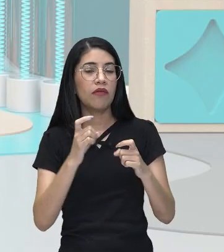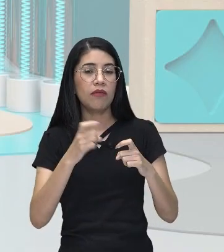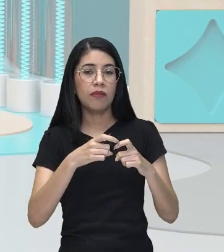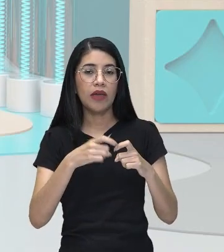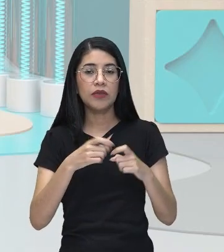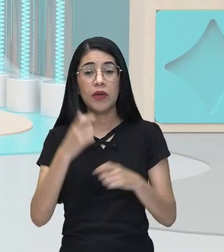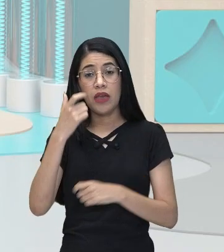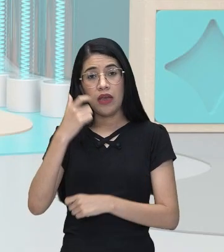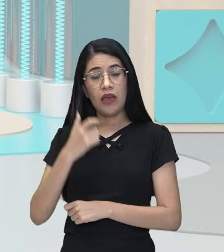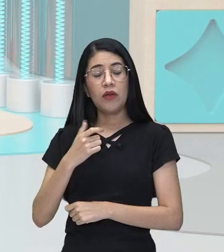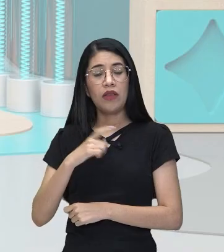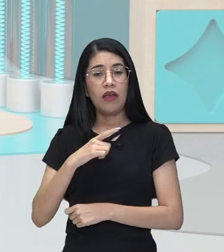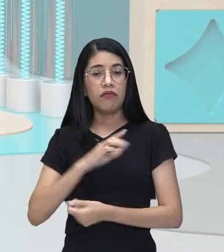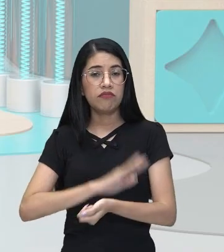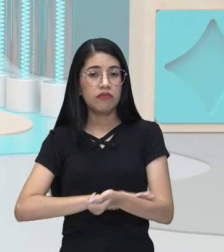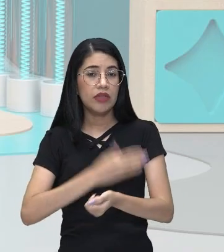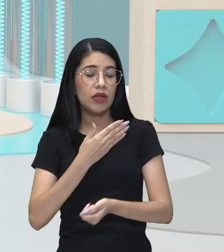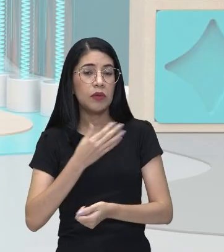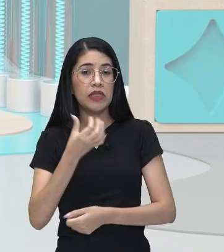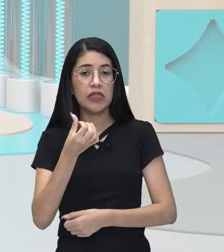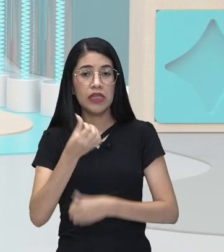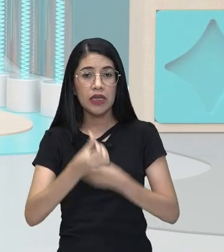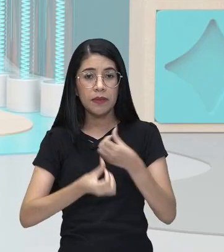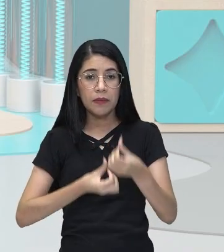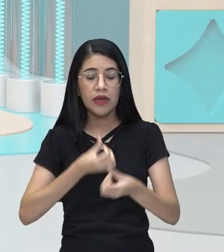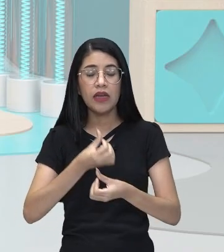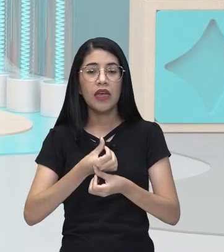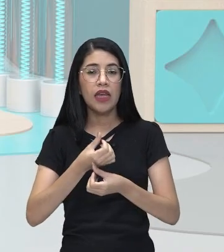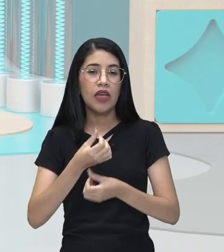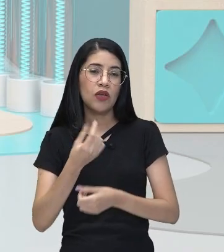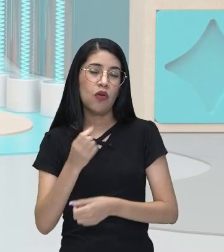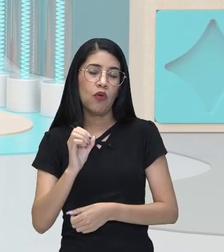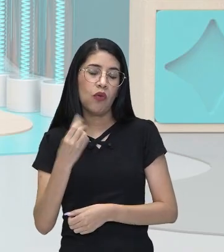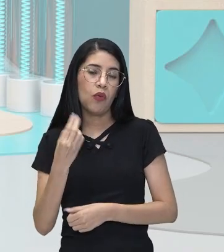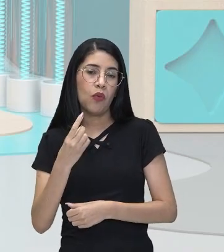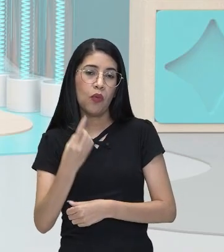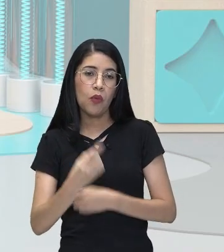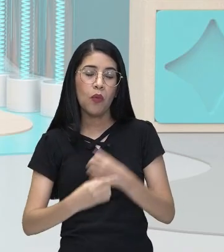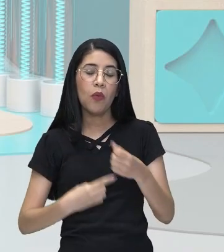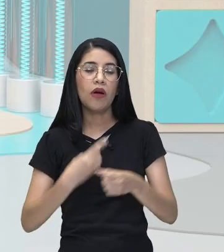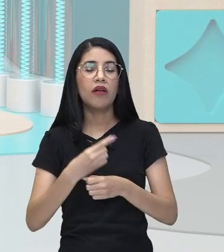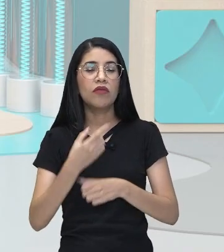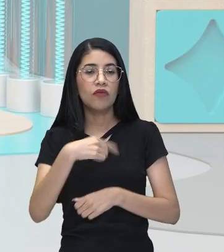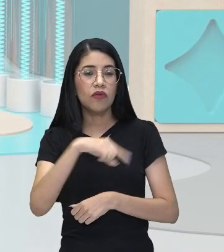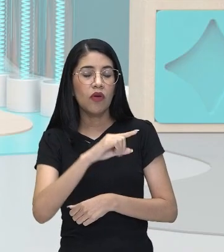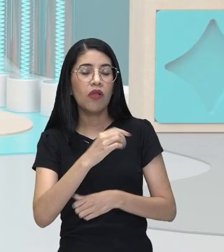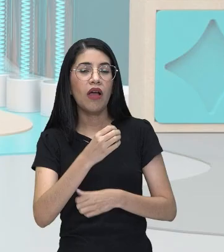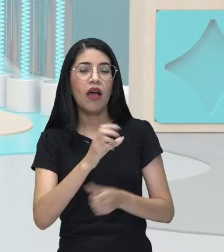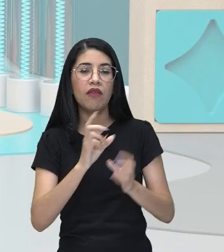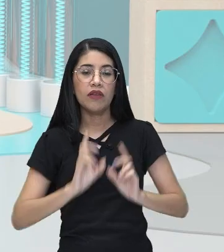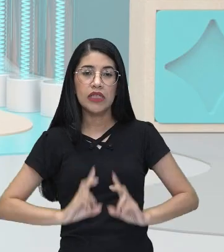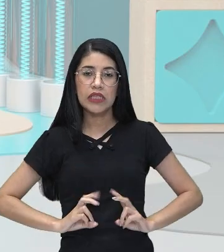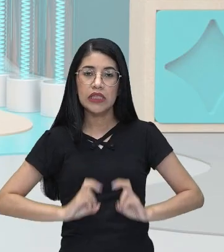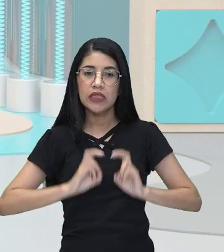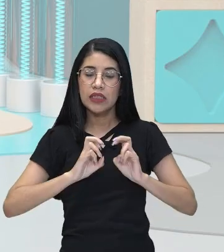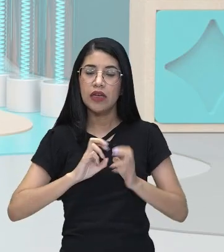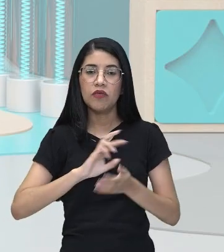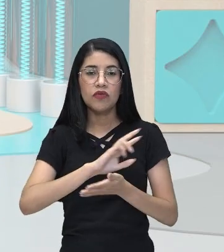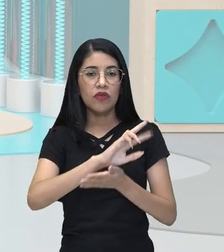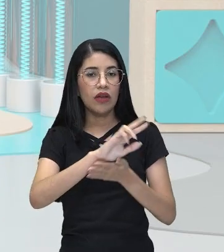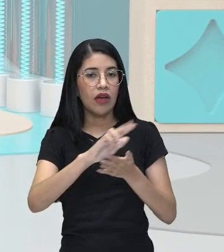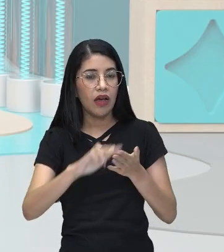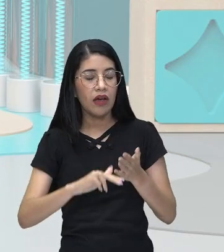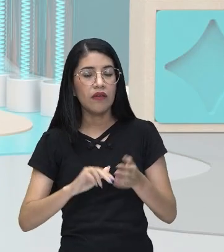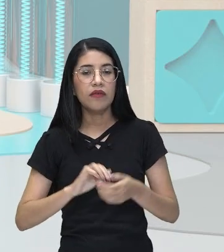eu sou hipertenso a cada 6 meses, 1 ano, eu estou sempre fazendo todo o check-up, né, que eu consigo fazer, eu faço anualmente.